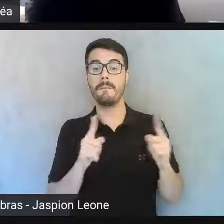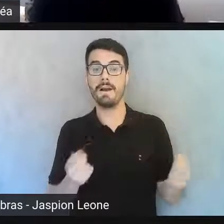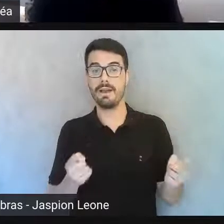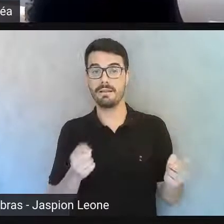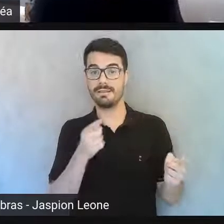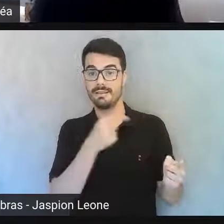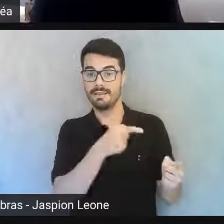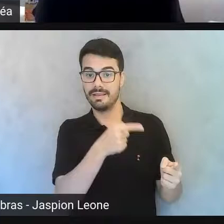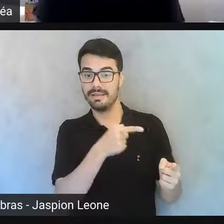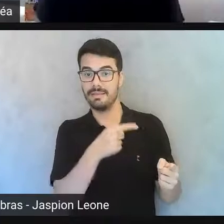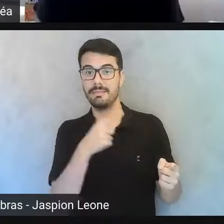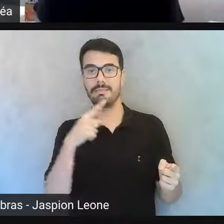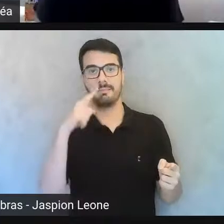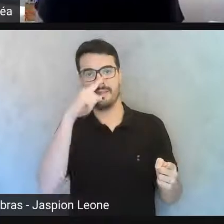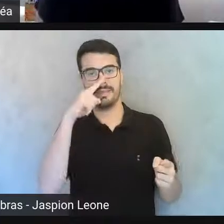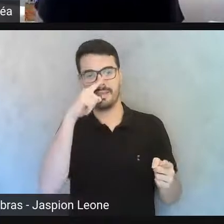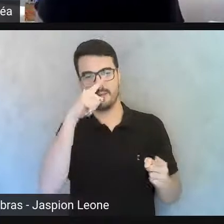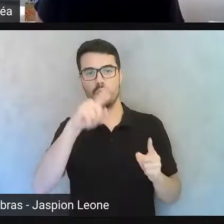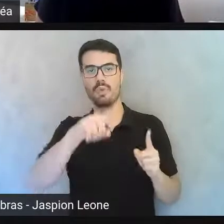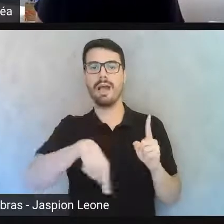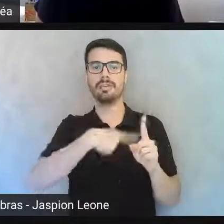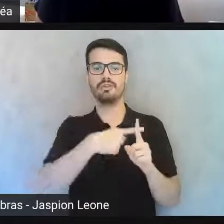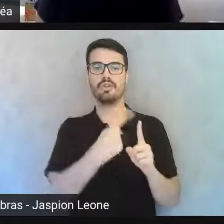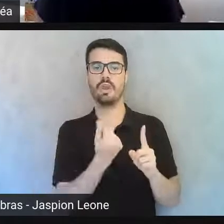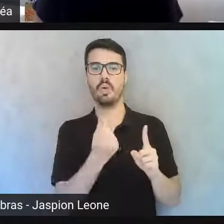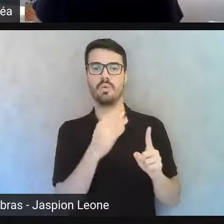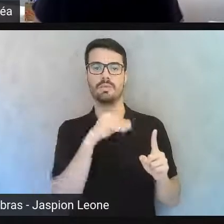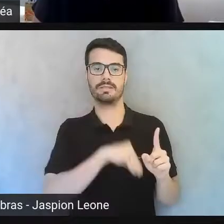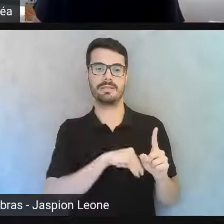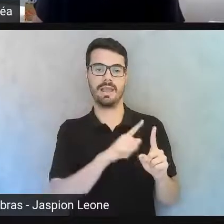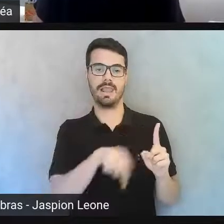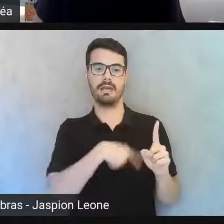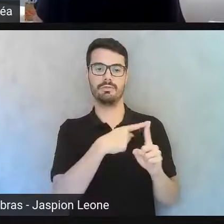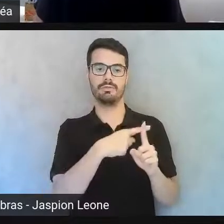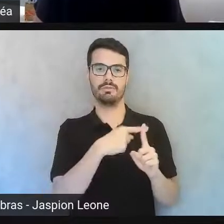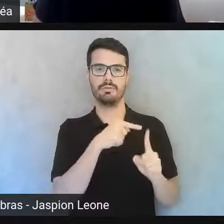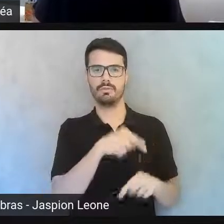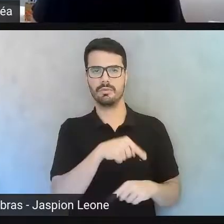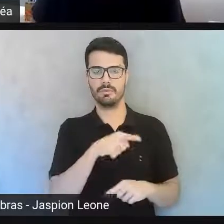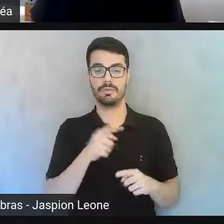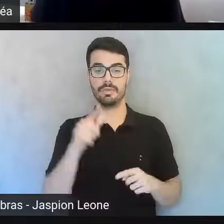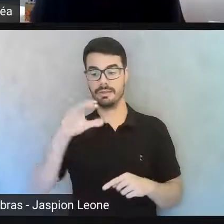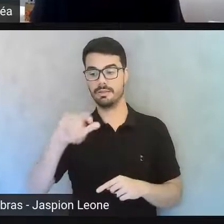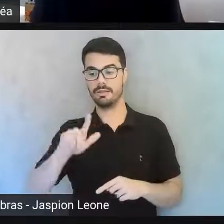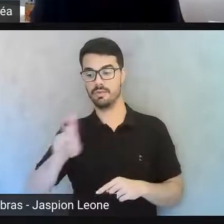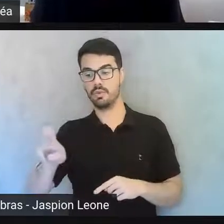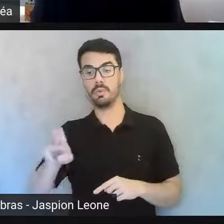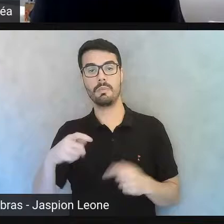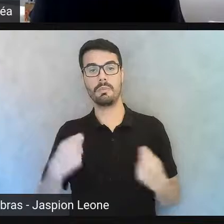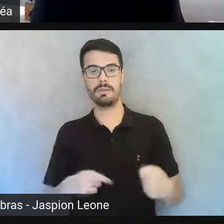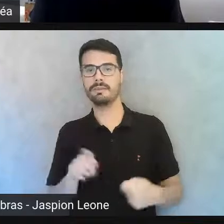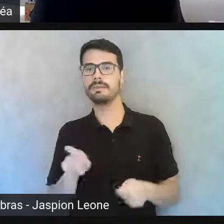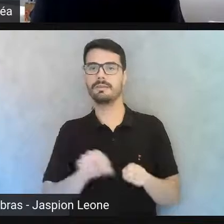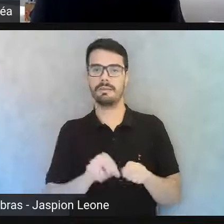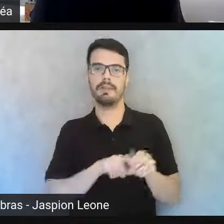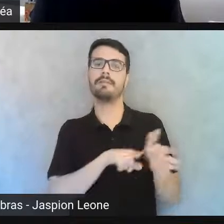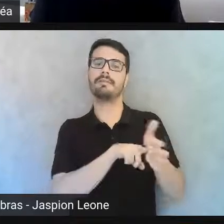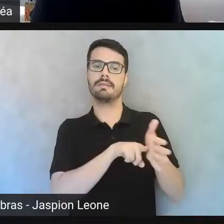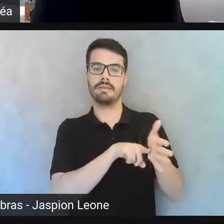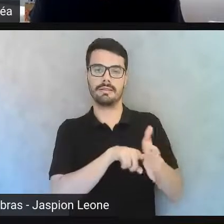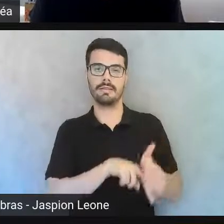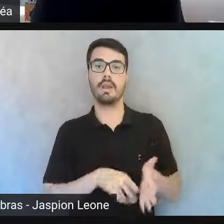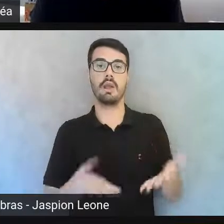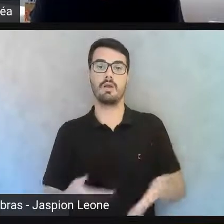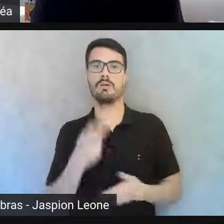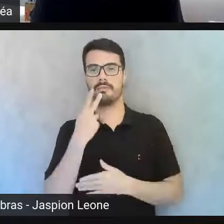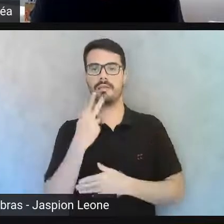receber. Aí o órgão de controle vai ter que fazer um pente fino nisso mesmo, né? Mas o gestor, eu não sei se eu vou falar